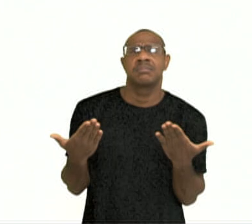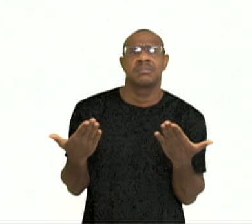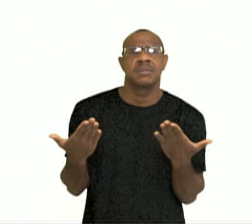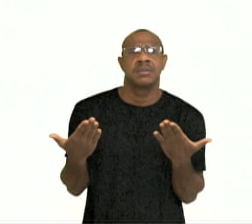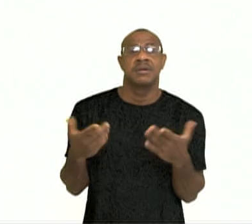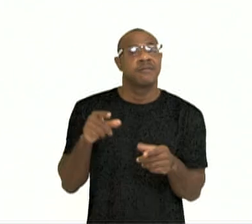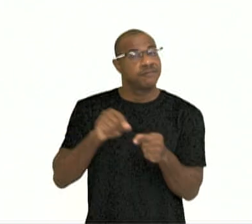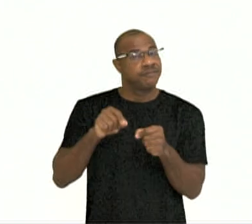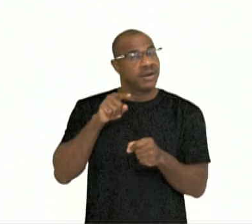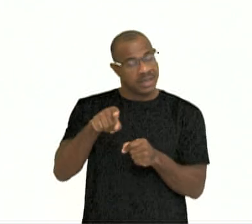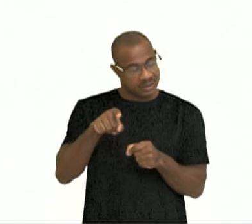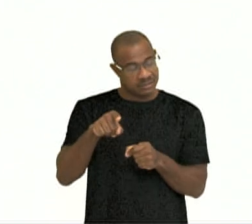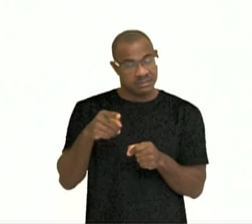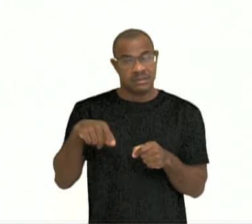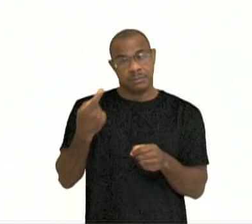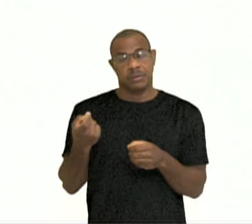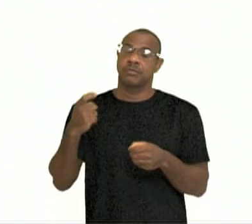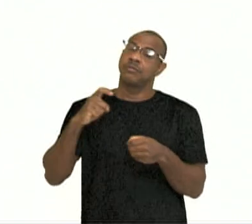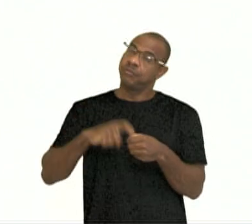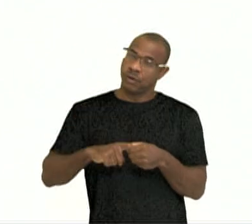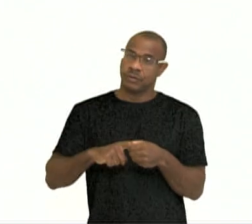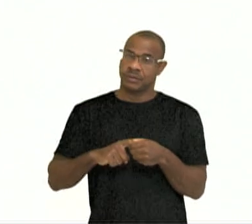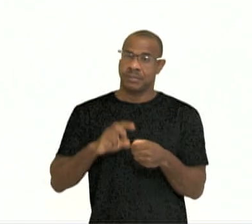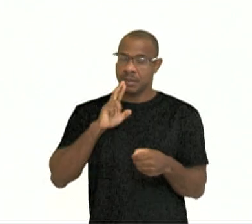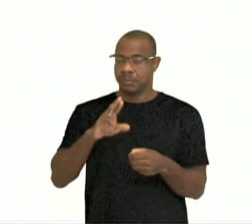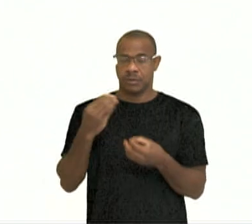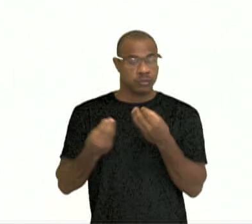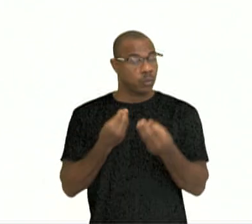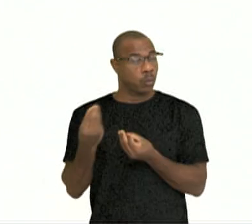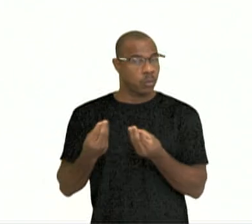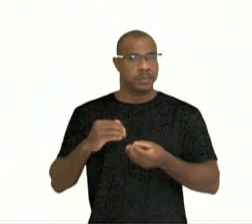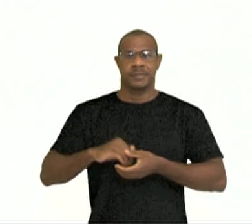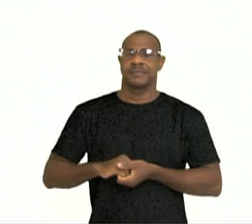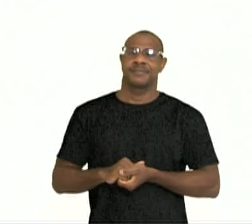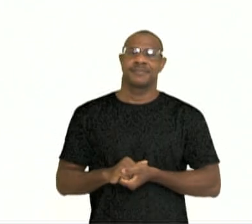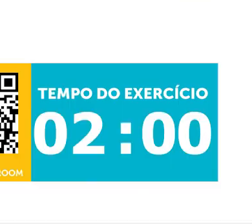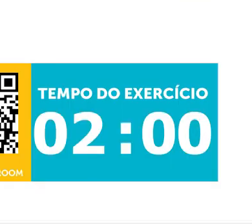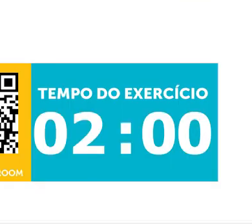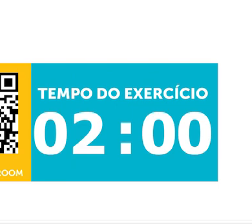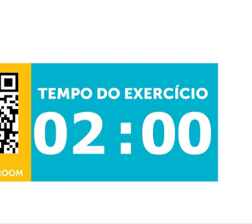Faz aí que eu volto daqui a pouco conferir contigo.